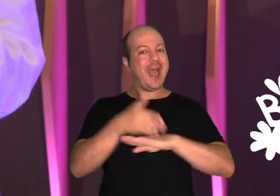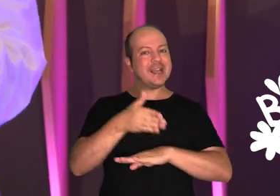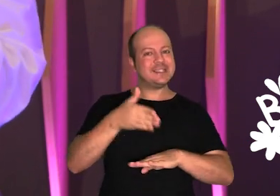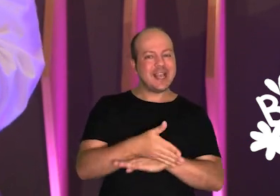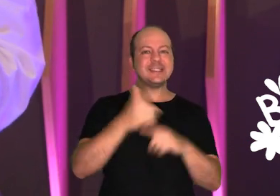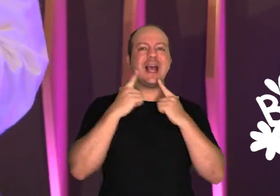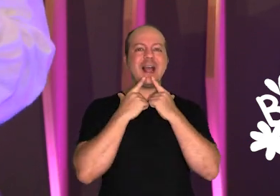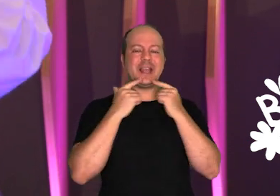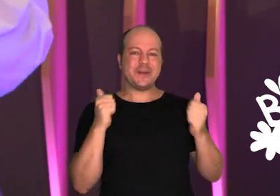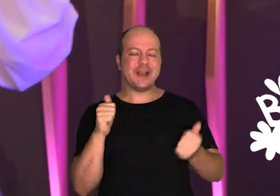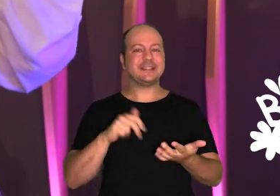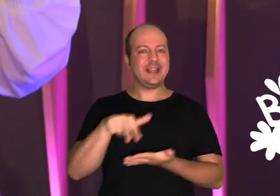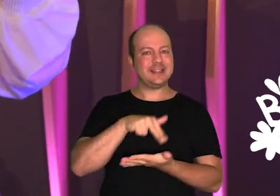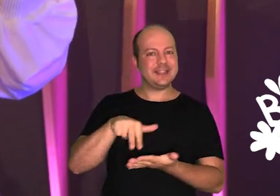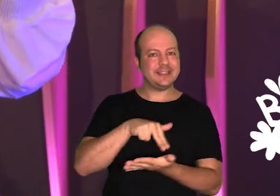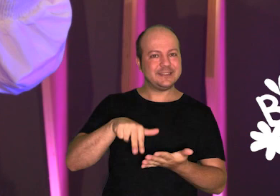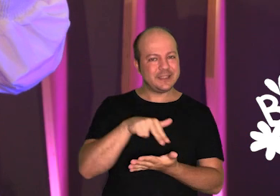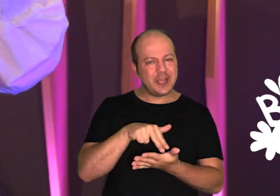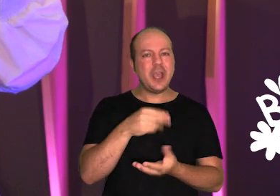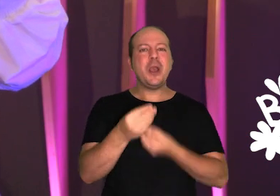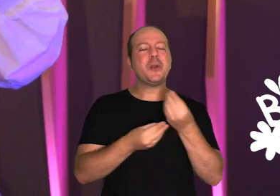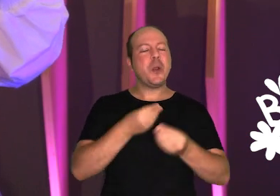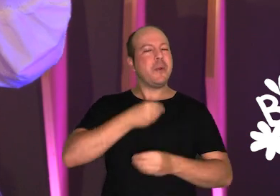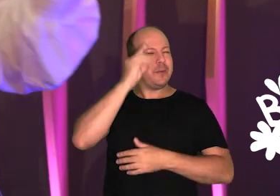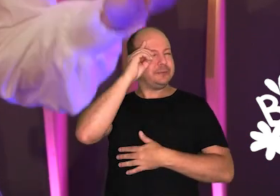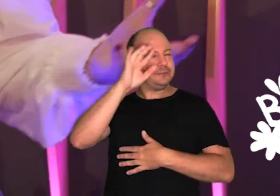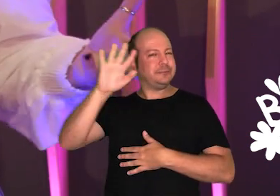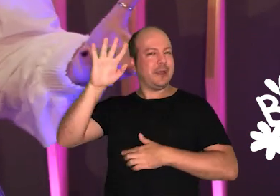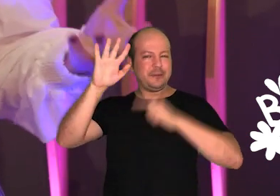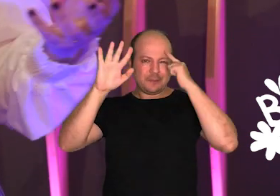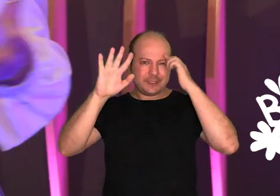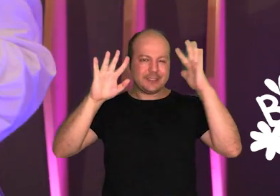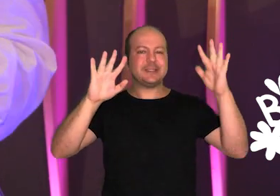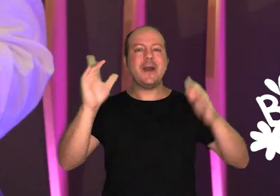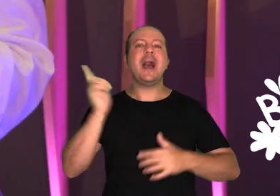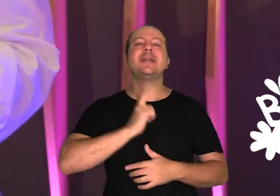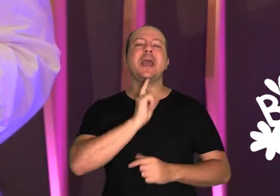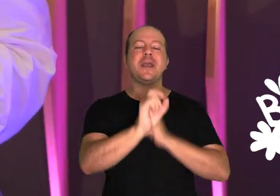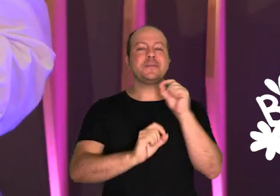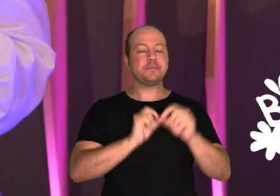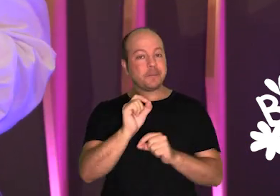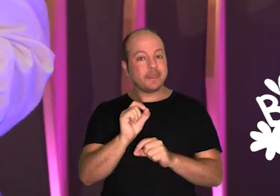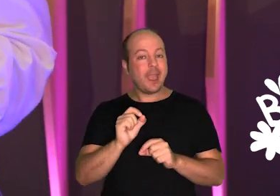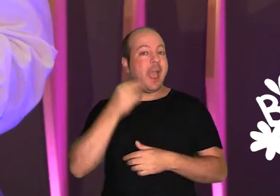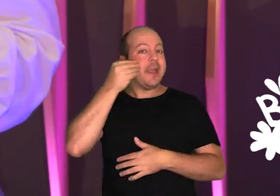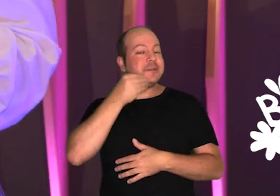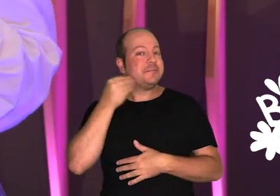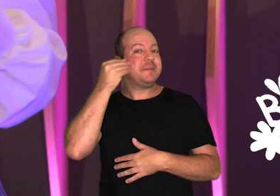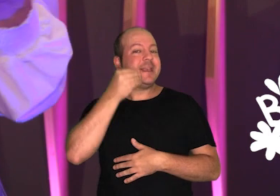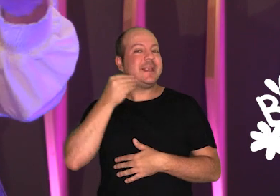linguagem da dança, volta à infância e viaja num mundo de imaginação, trazendo à tona as